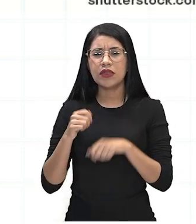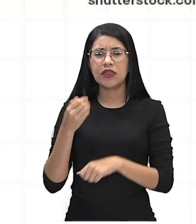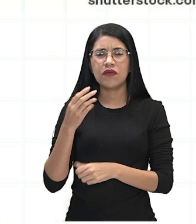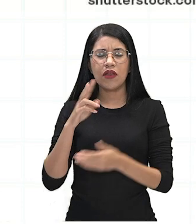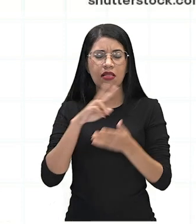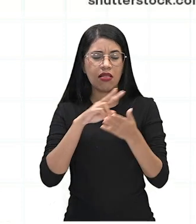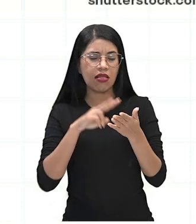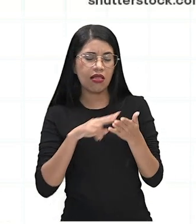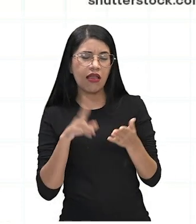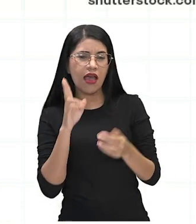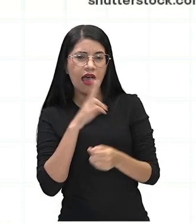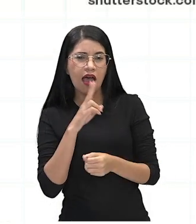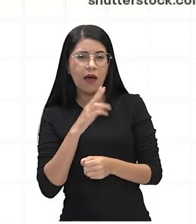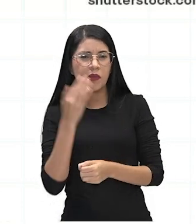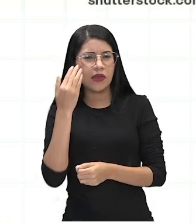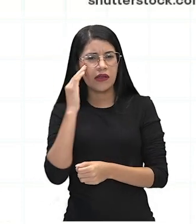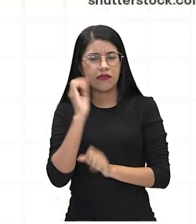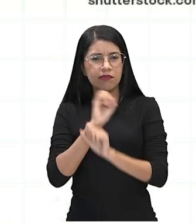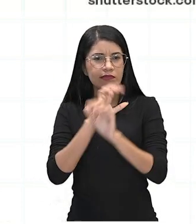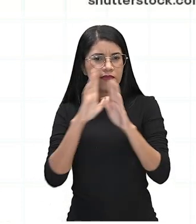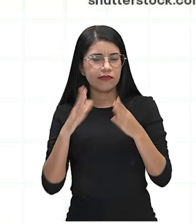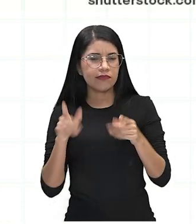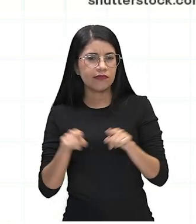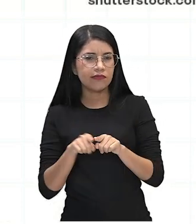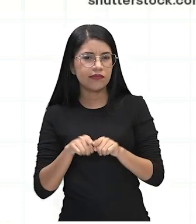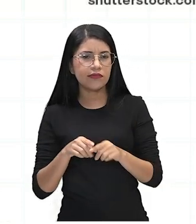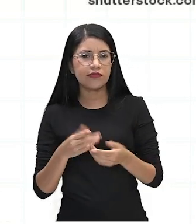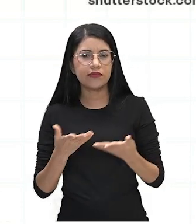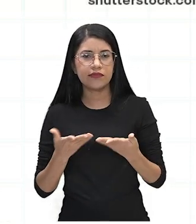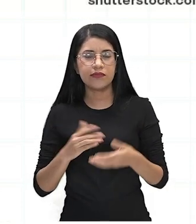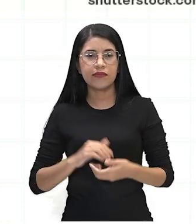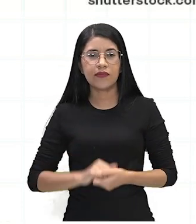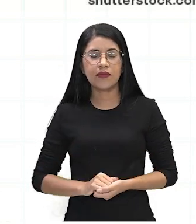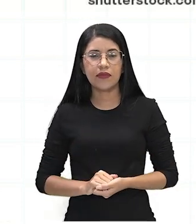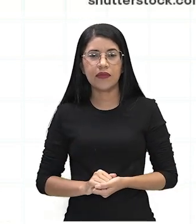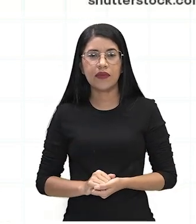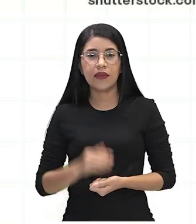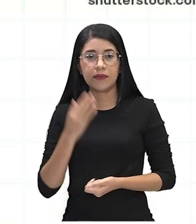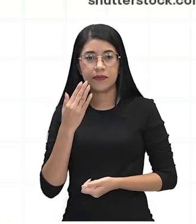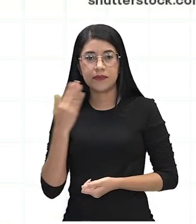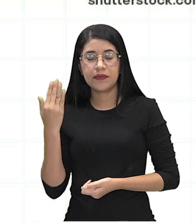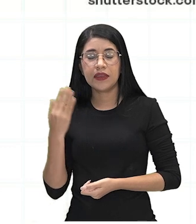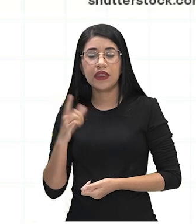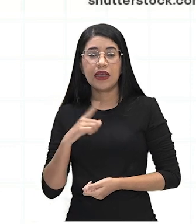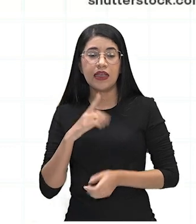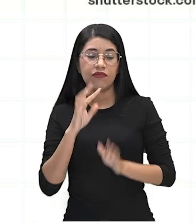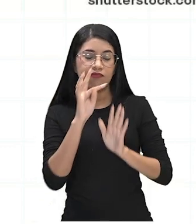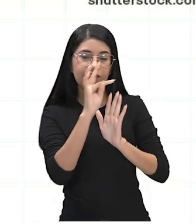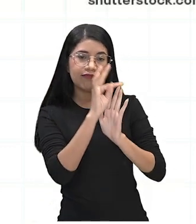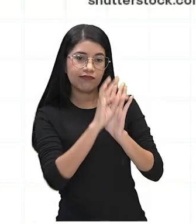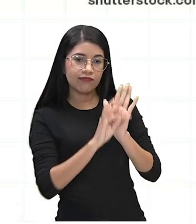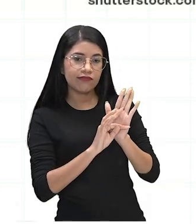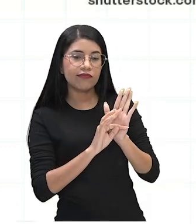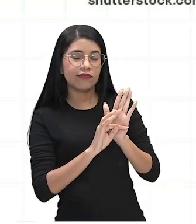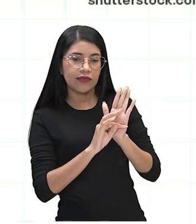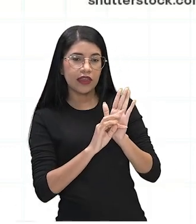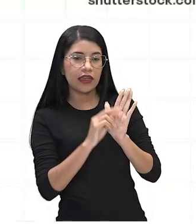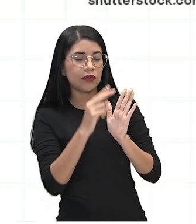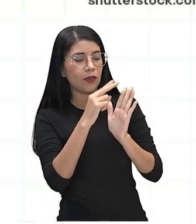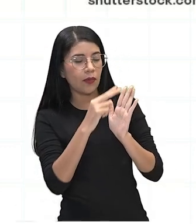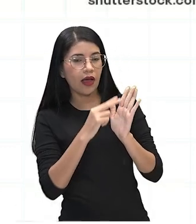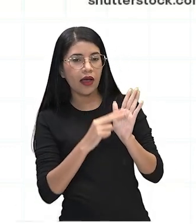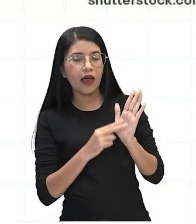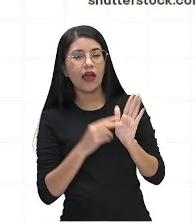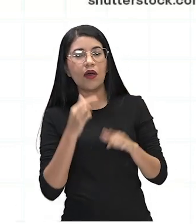mais eficiente, ok? Vejam, aqui ó, eu tenho um texto, certo? O que você